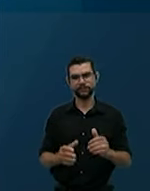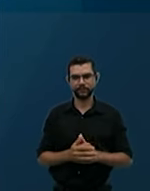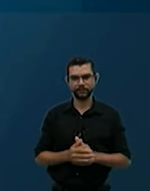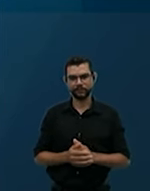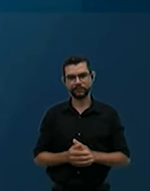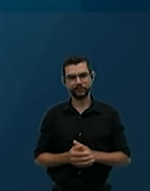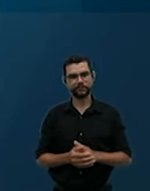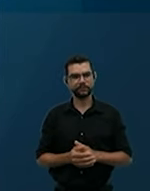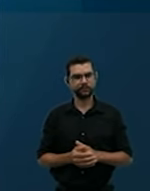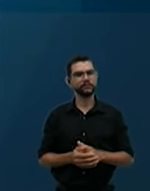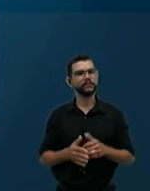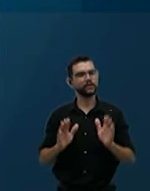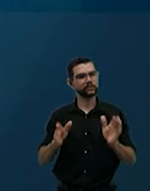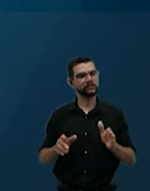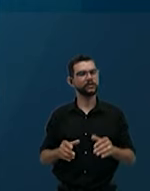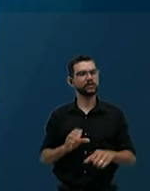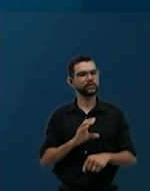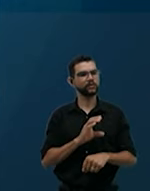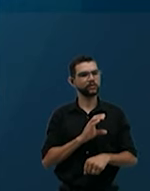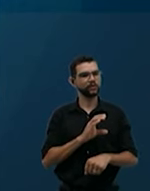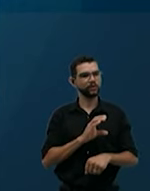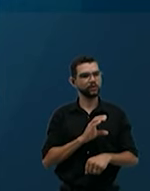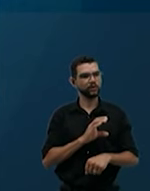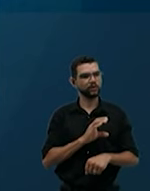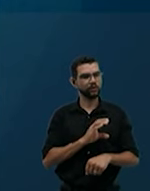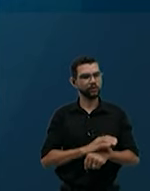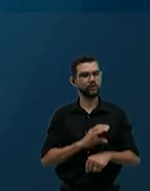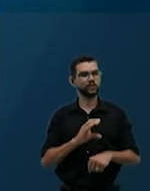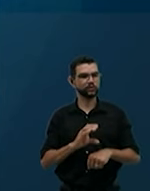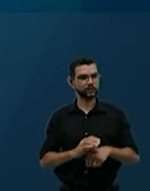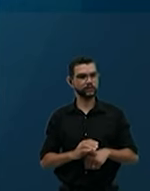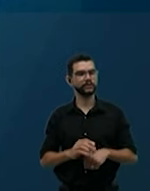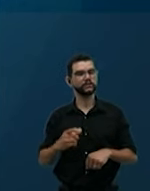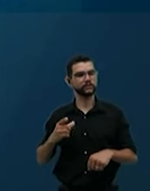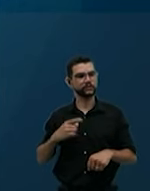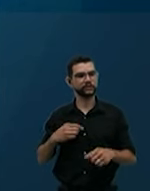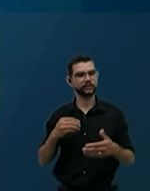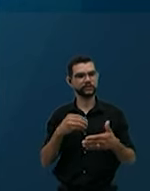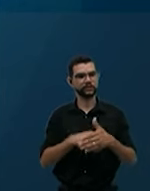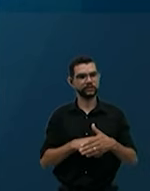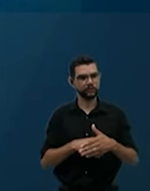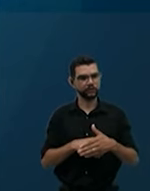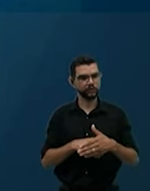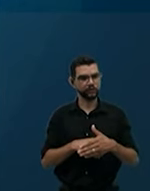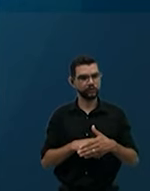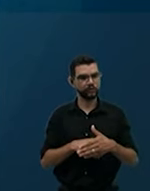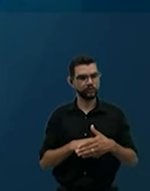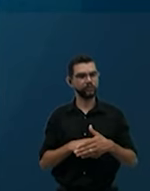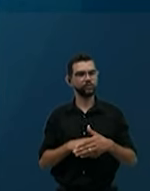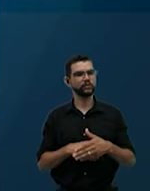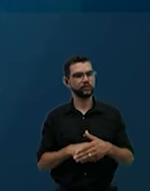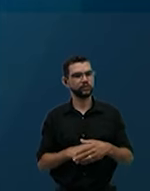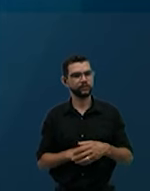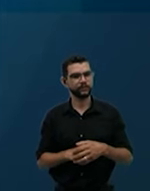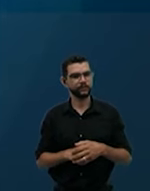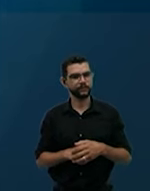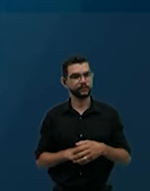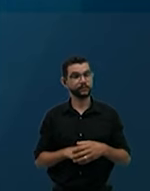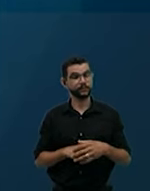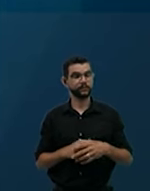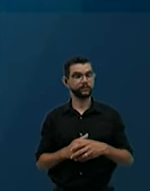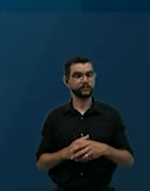Processo Civil e do tema 28 do Supremo Tribunal Federal. Portanto, ele não poderia agora, no recurso